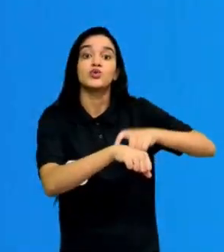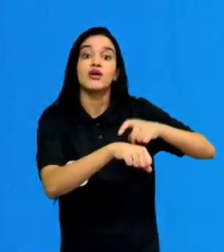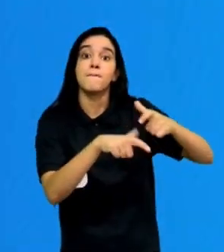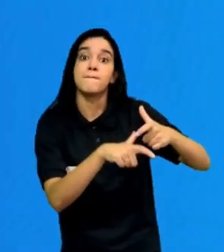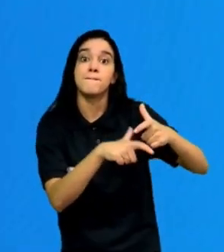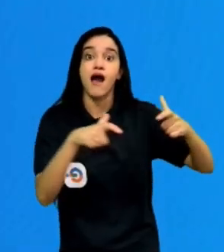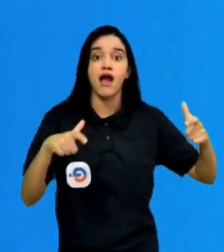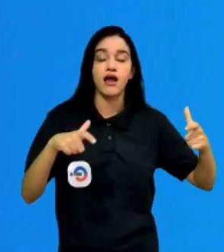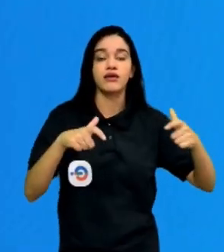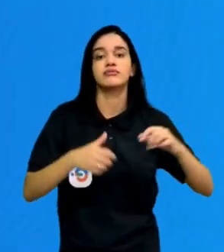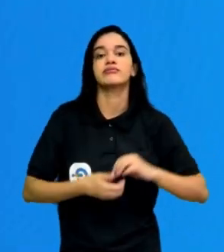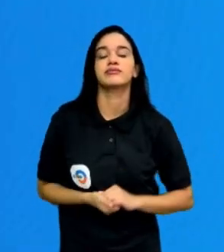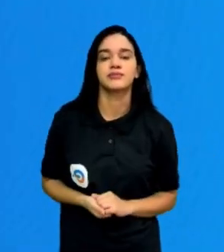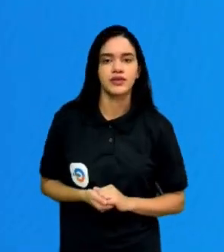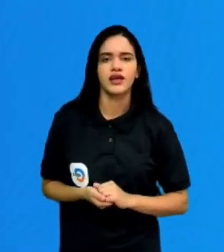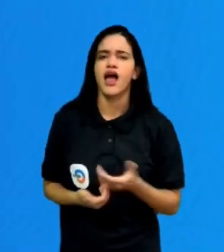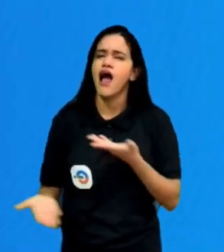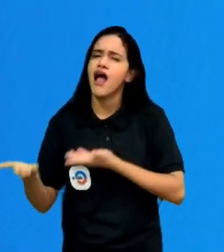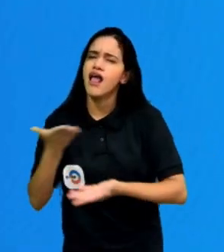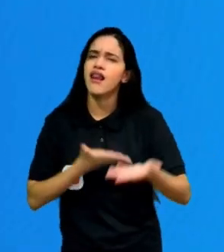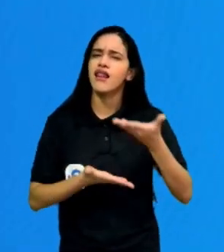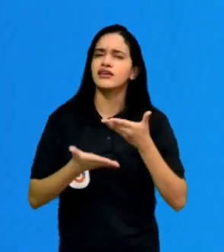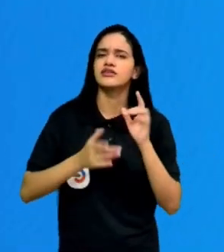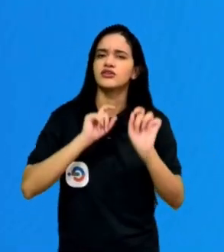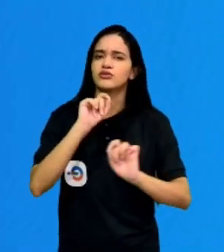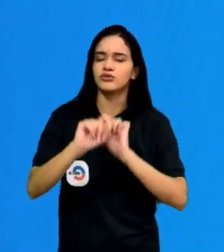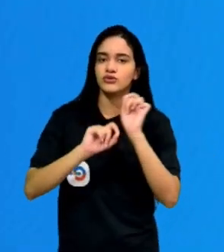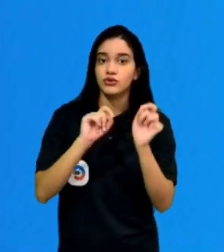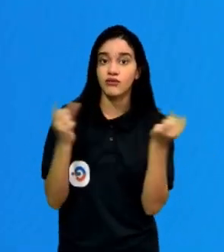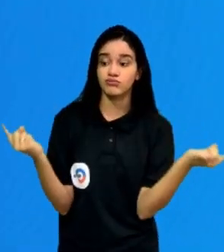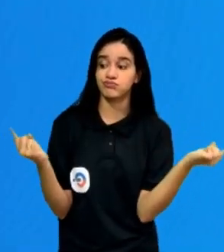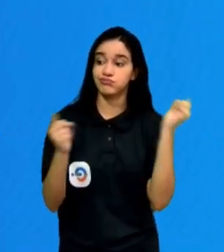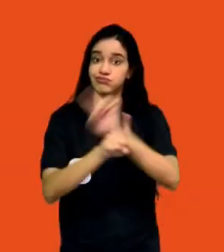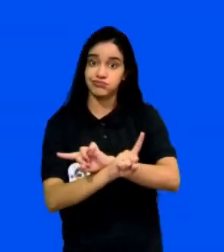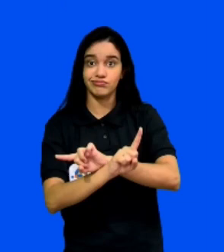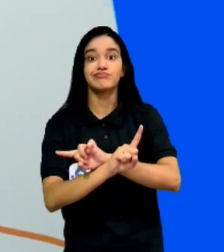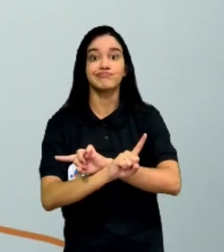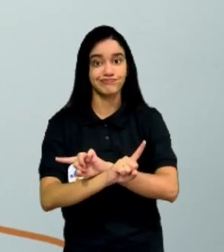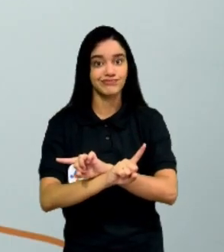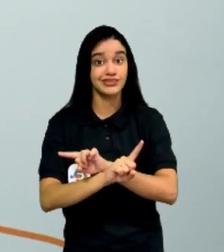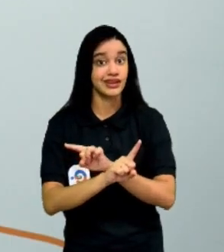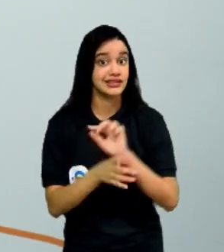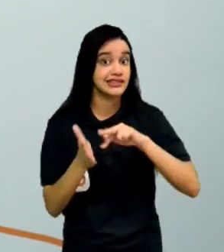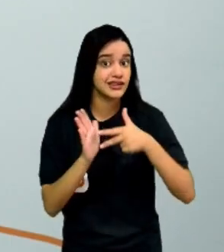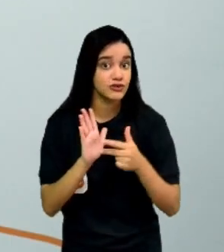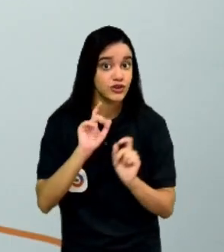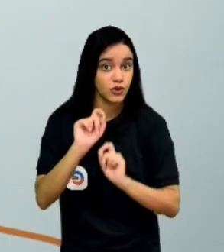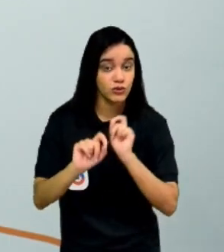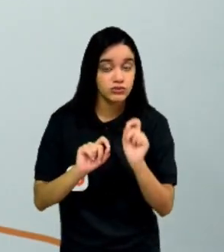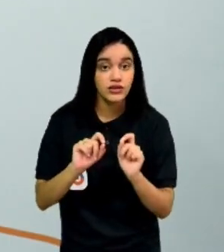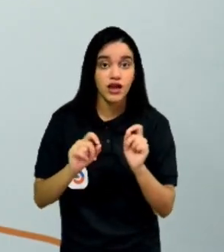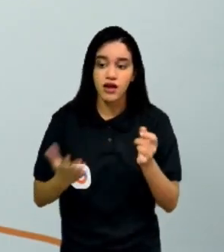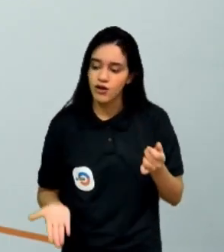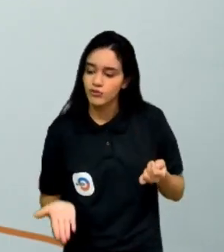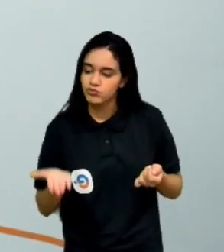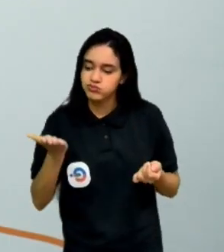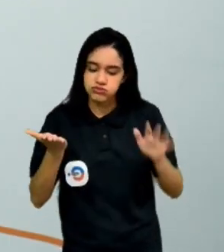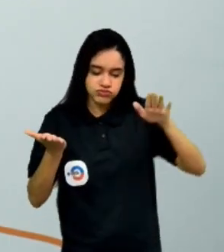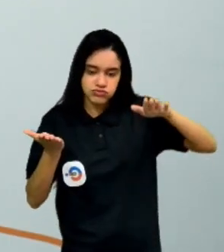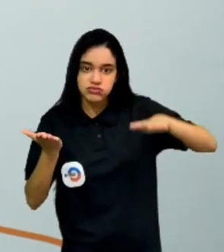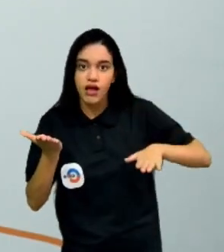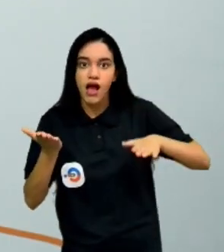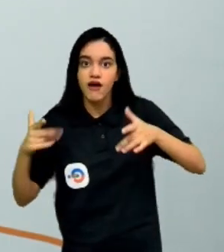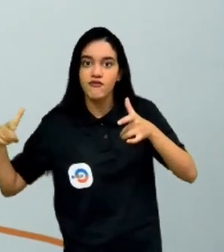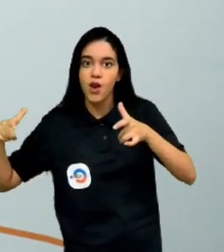o tipo de relação que a gente chama de inversamente proporcional, ou seja, quando uma aumenta, faz com que a